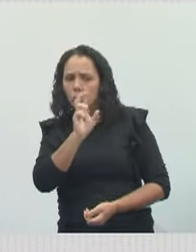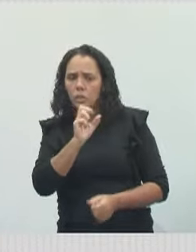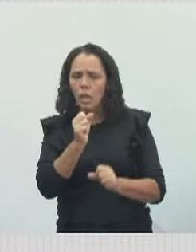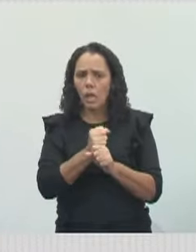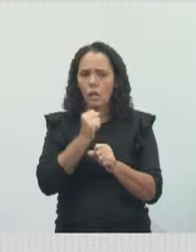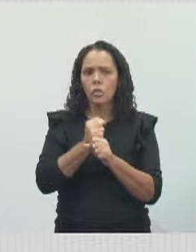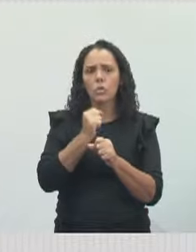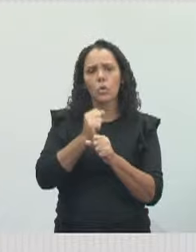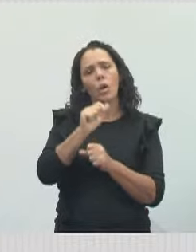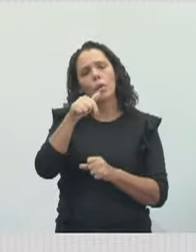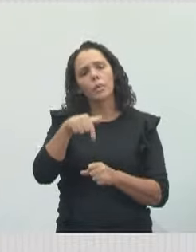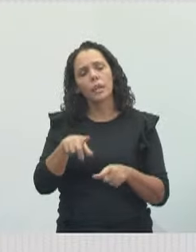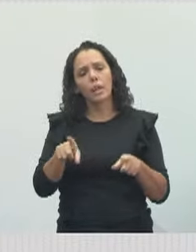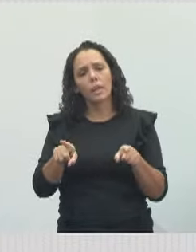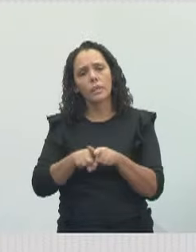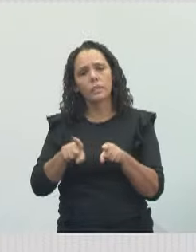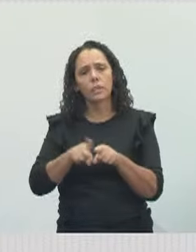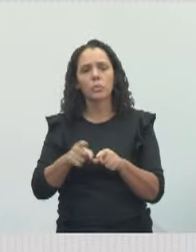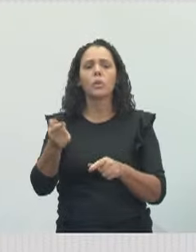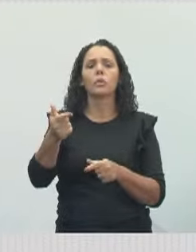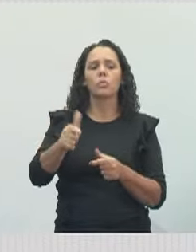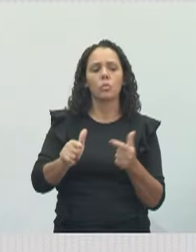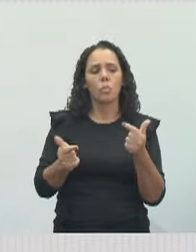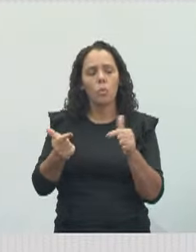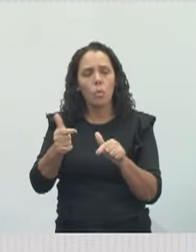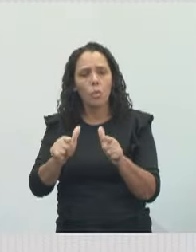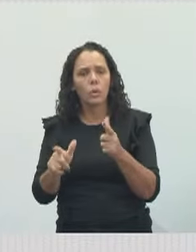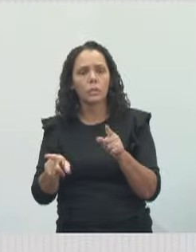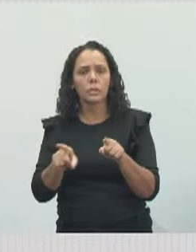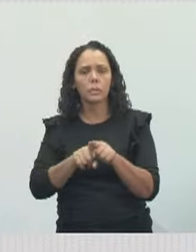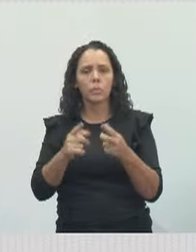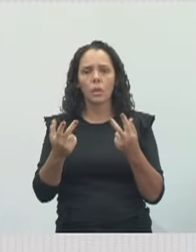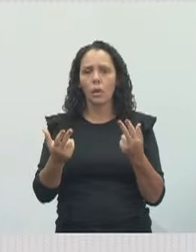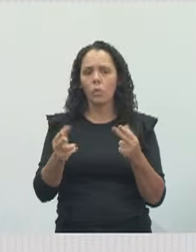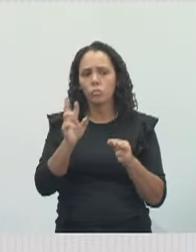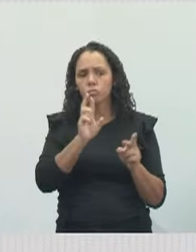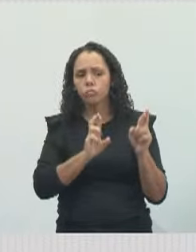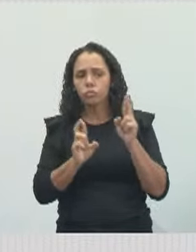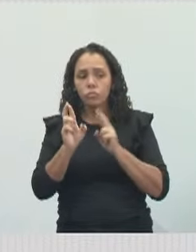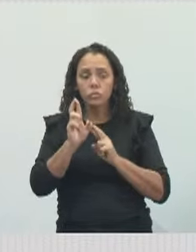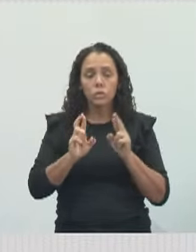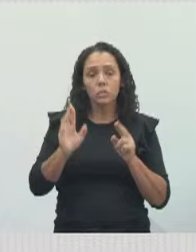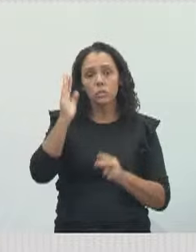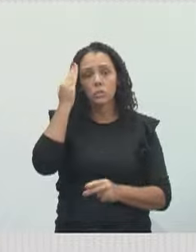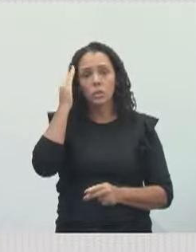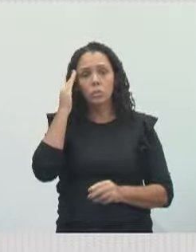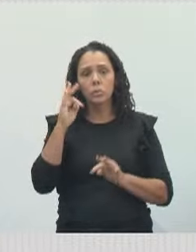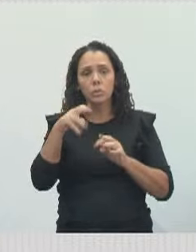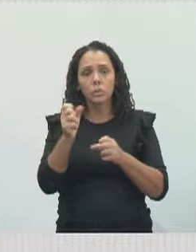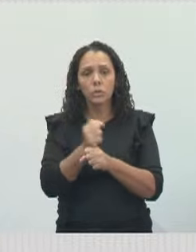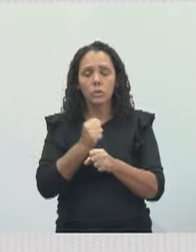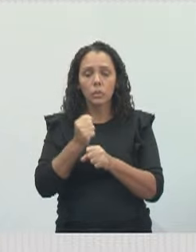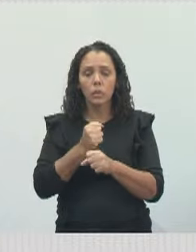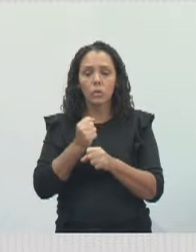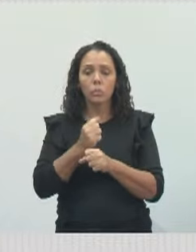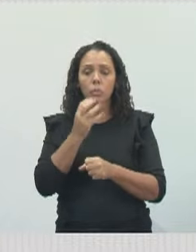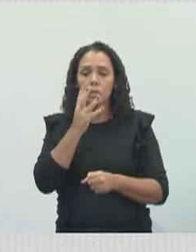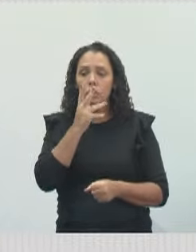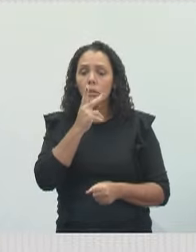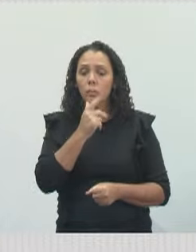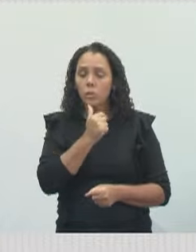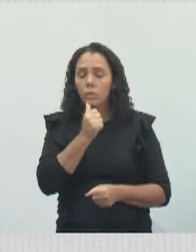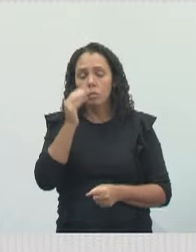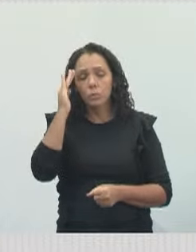só essa e tantas outras obras que estão saindo na nossa cidade, né? A gente sabe que toda, né, obra ela é morosa, né? Principalmente essa